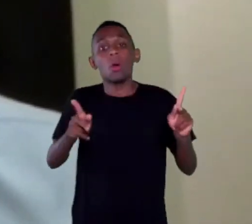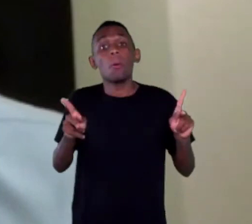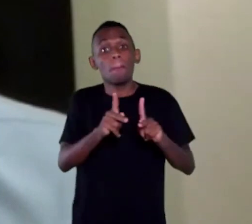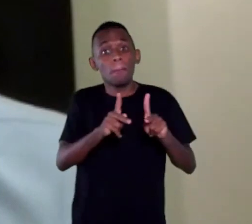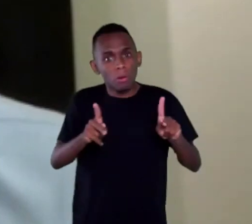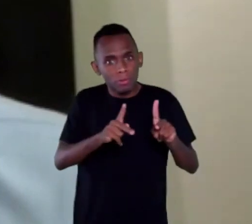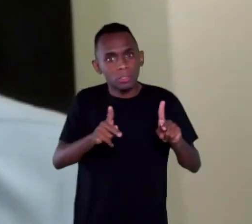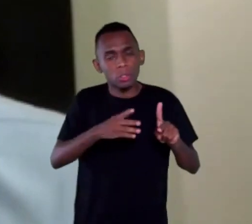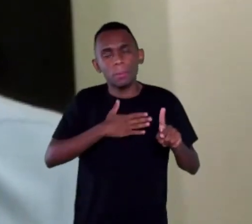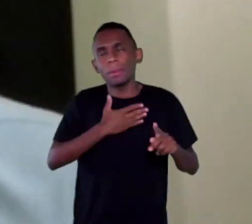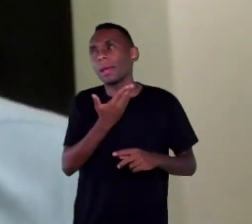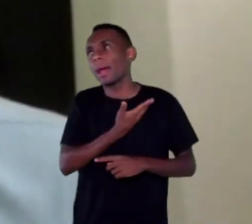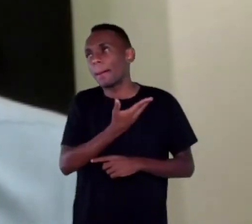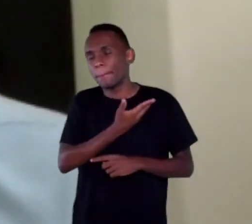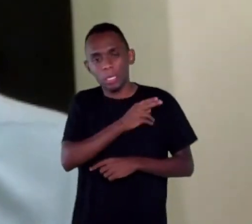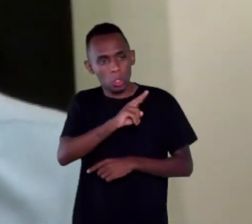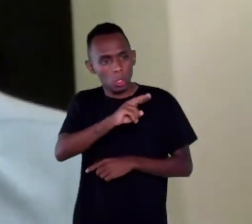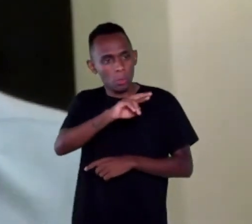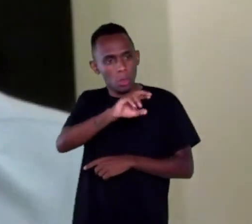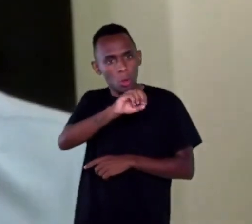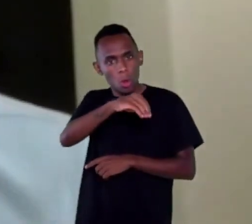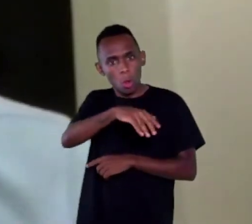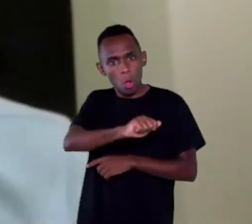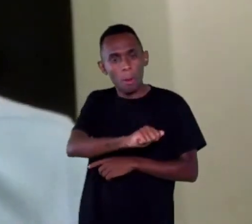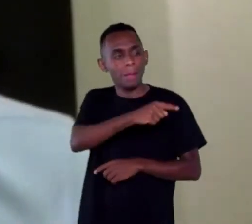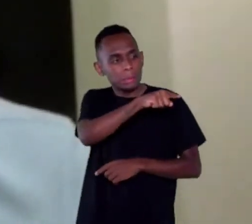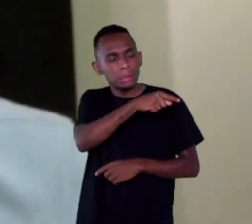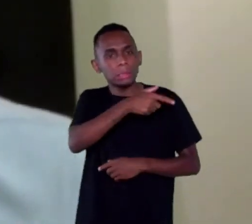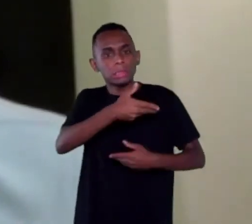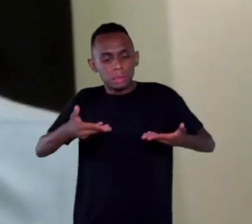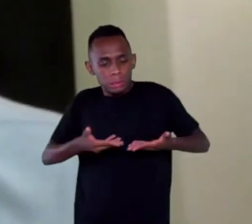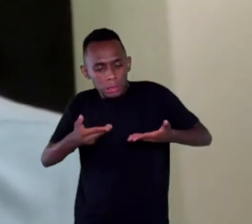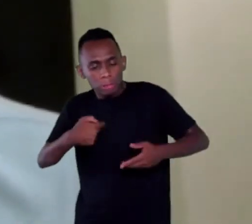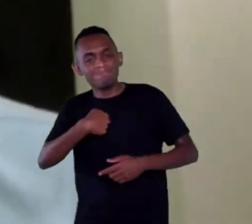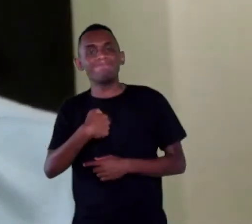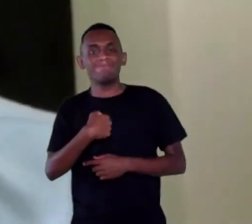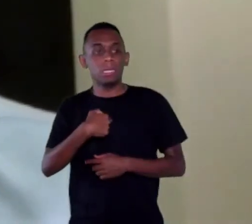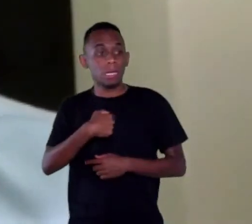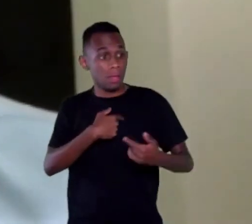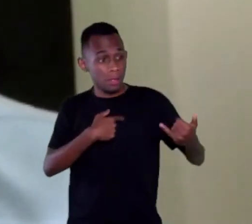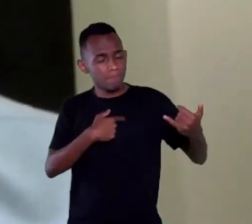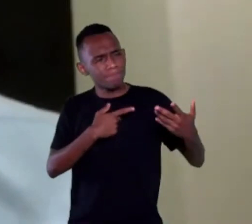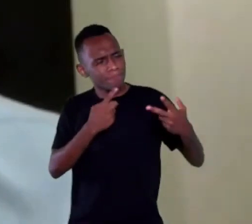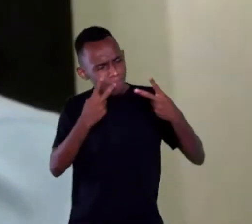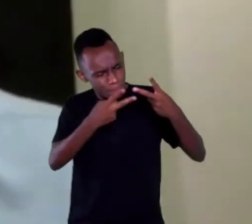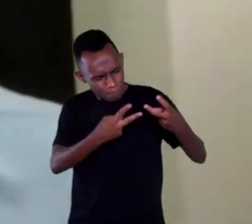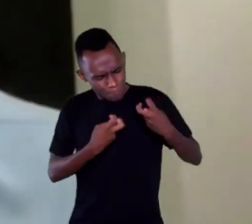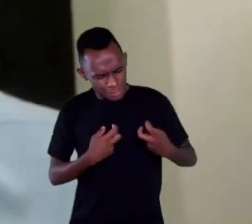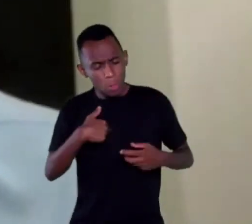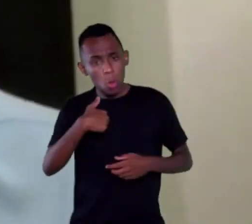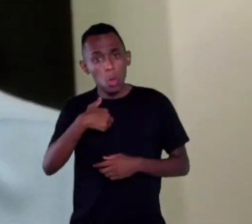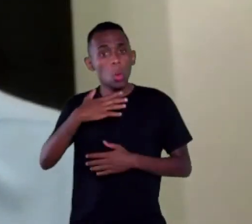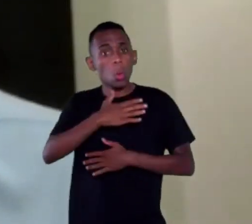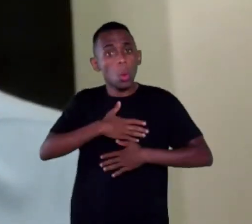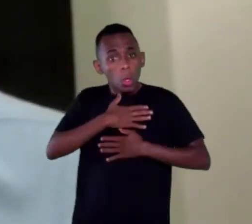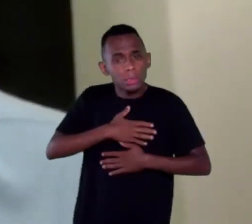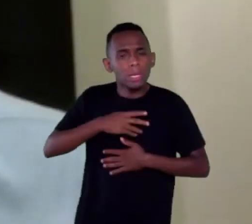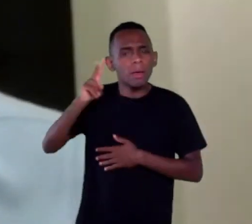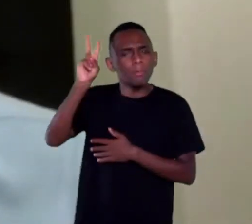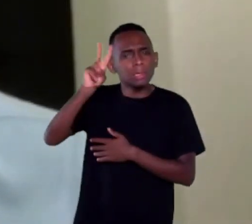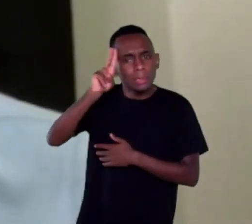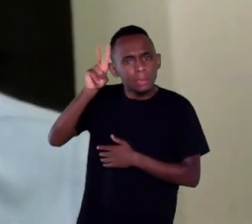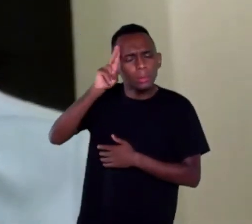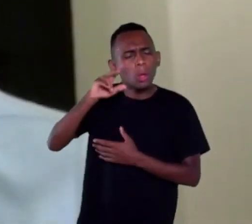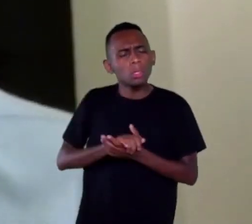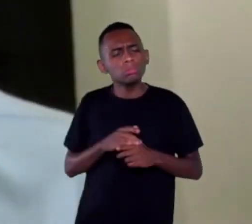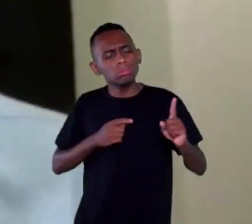muito minha amiga, a Roma, que insistiu. Ela viu que eu gostava de história, ela viu que eu contava muito papo, então ela